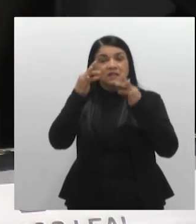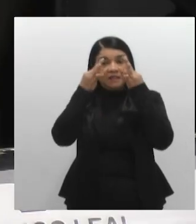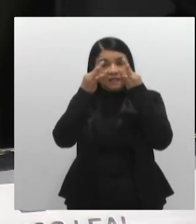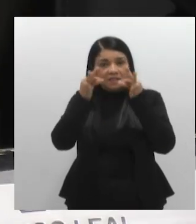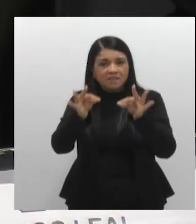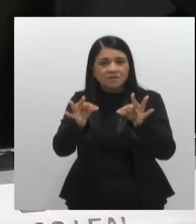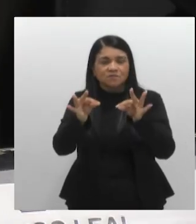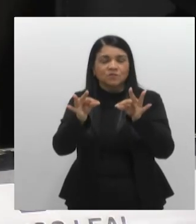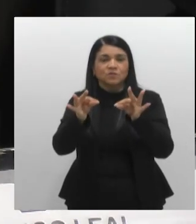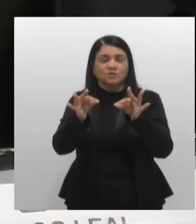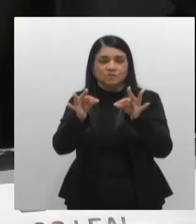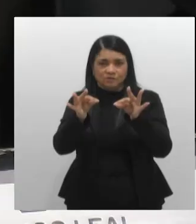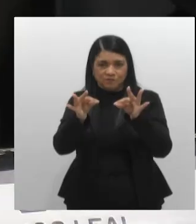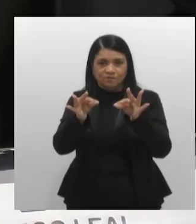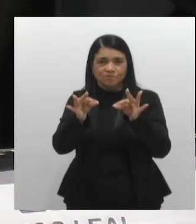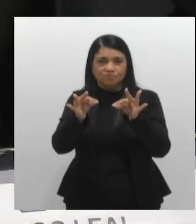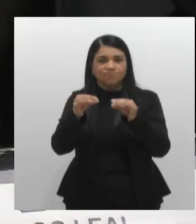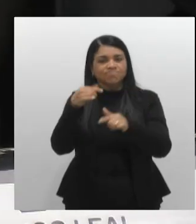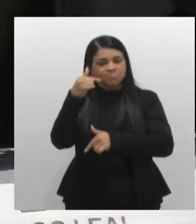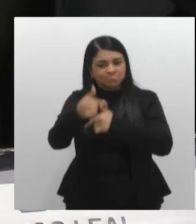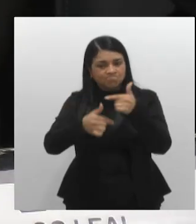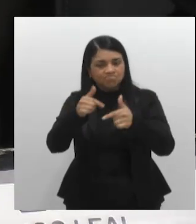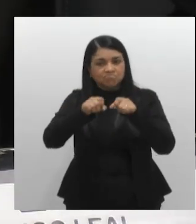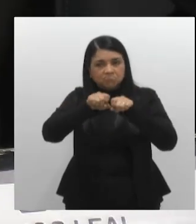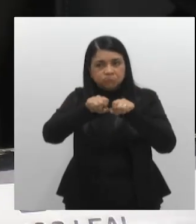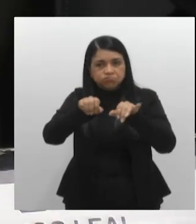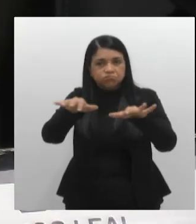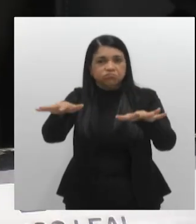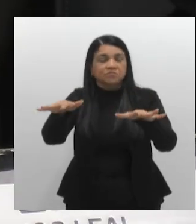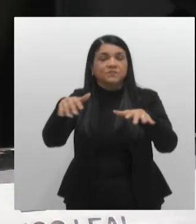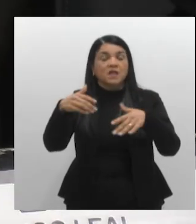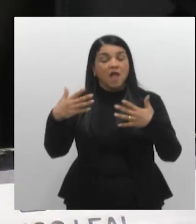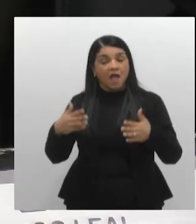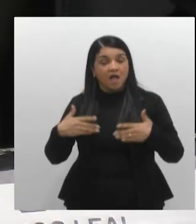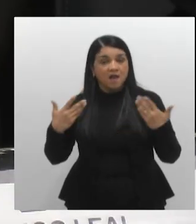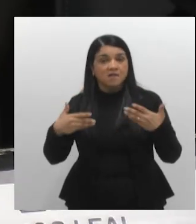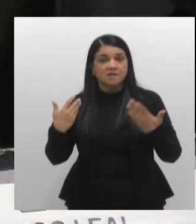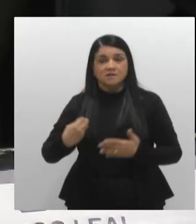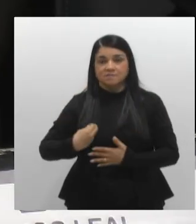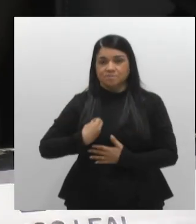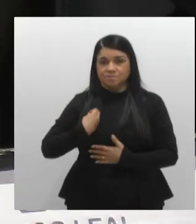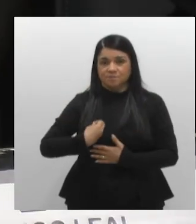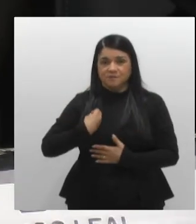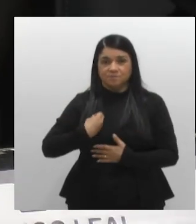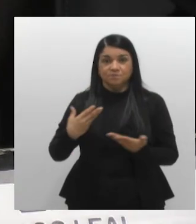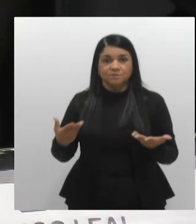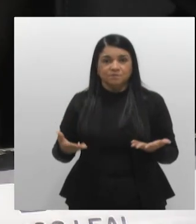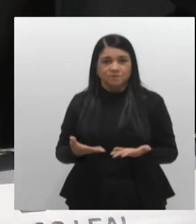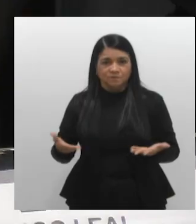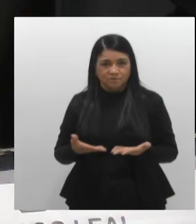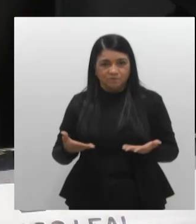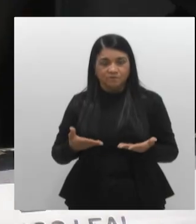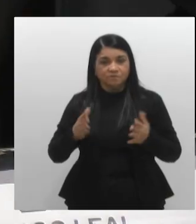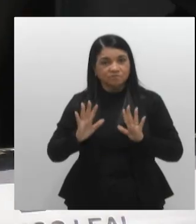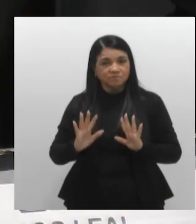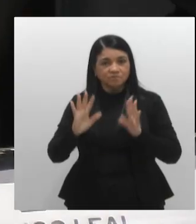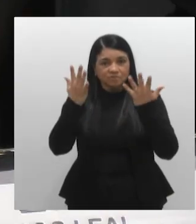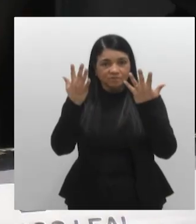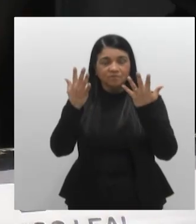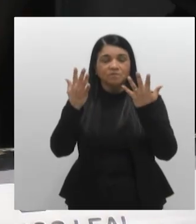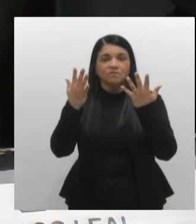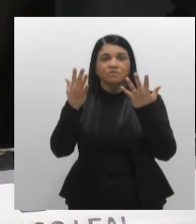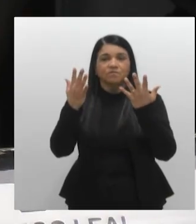muitos, né, que ampliaram esse trabalho. Então, minha alegria poder estar participando aqui hoje desse evento,